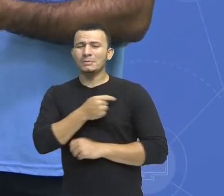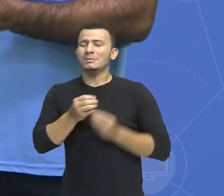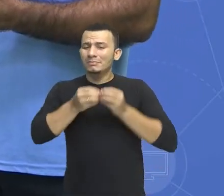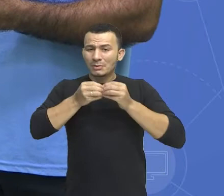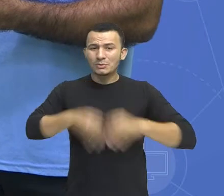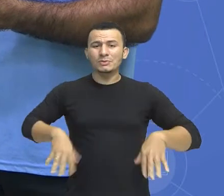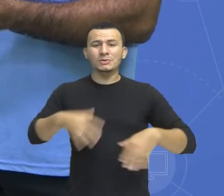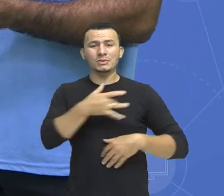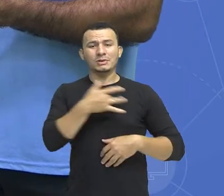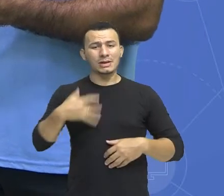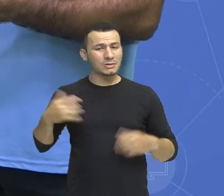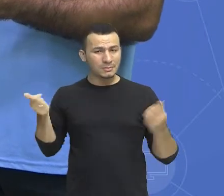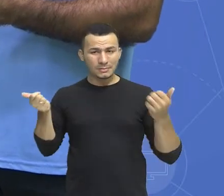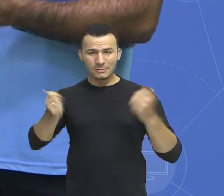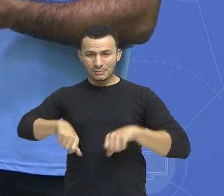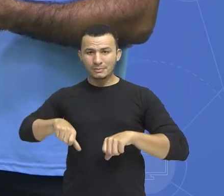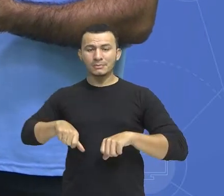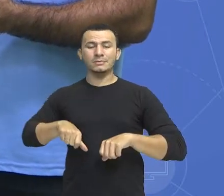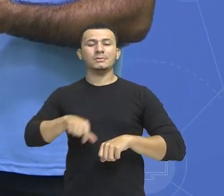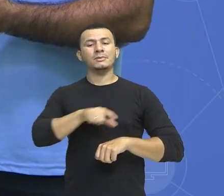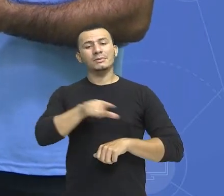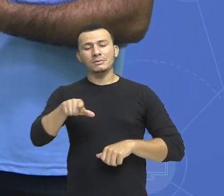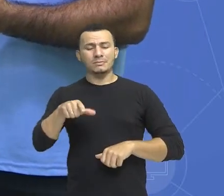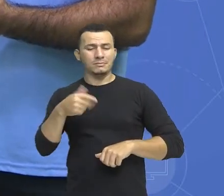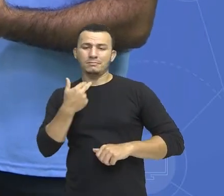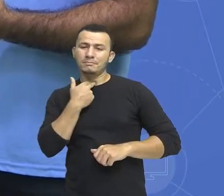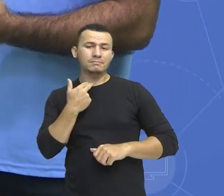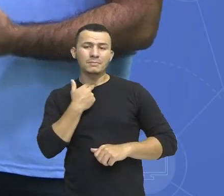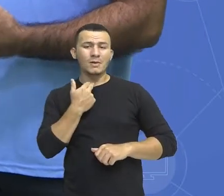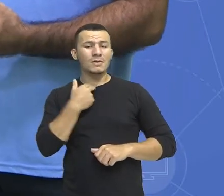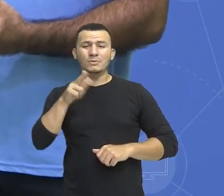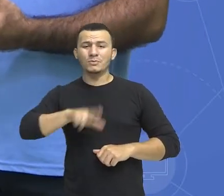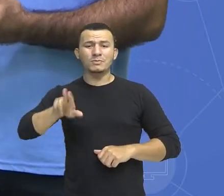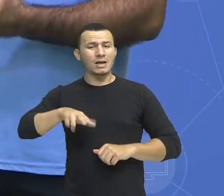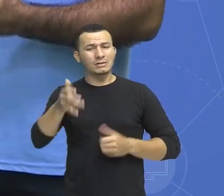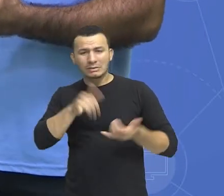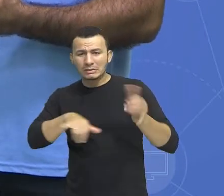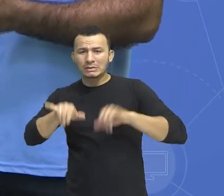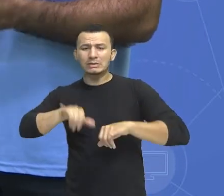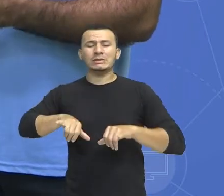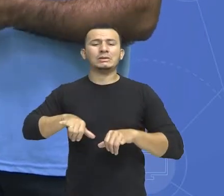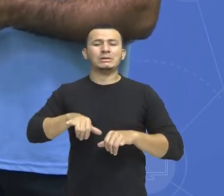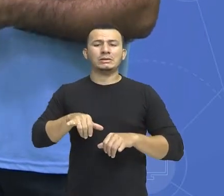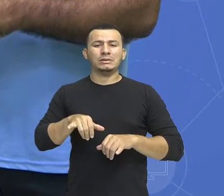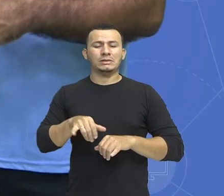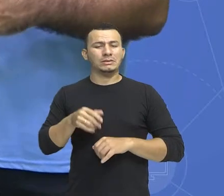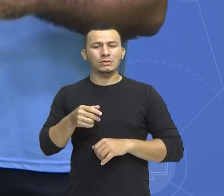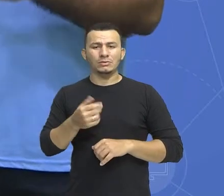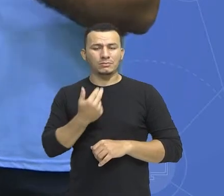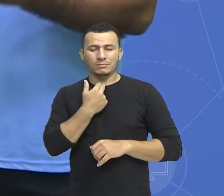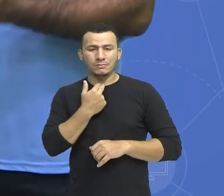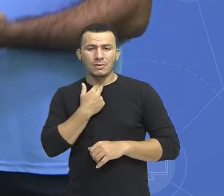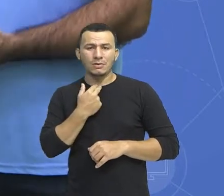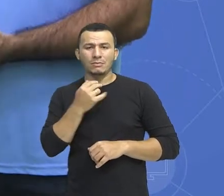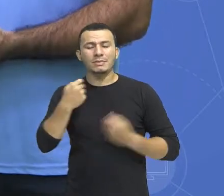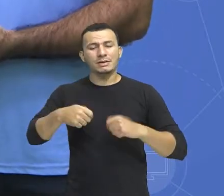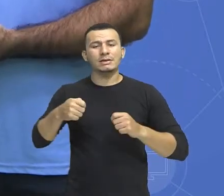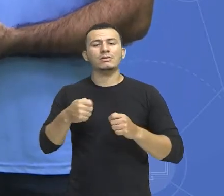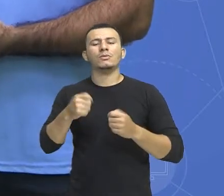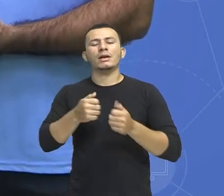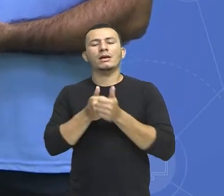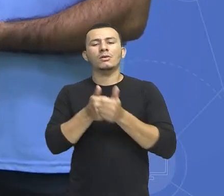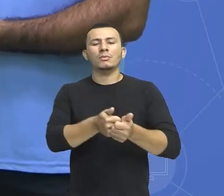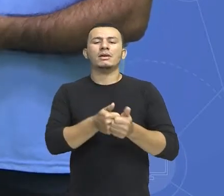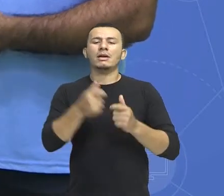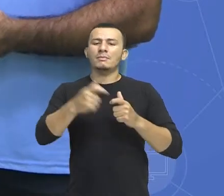prejudicial à saúde. Tá? Não podemos utilizar essa substância de forma indiscriminada, de forma sem acompanhamento